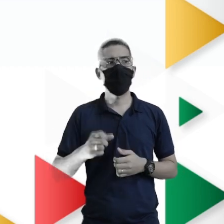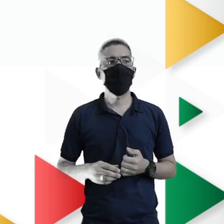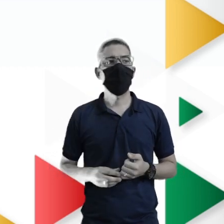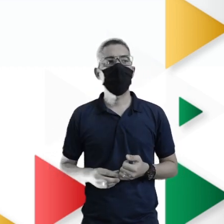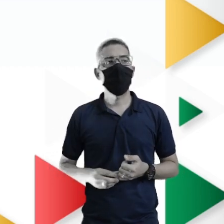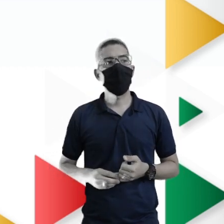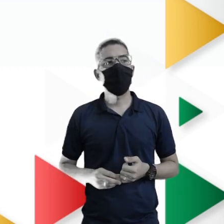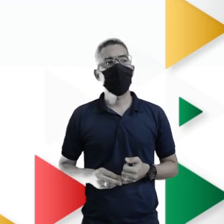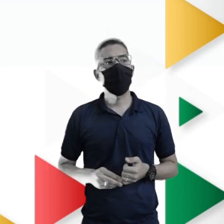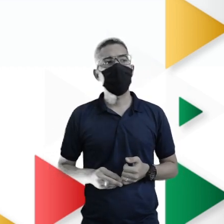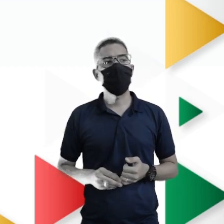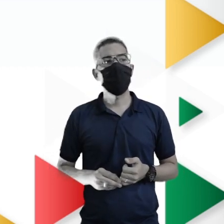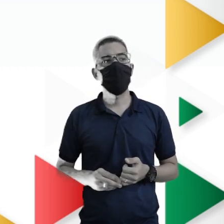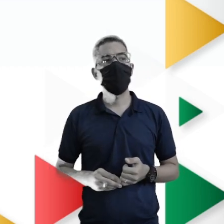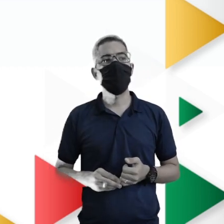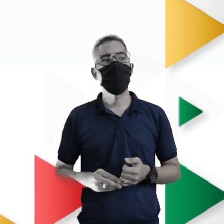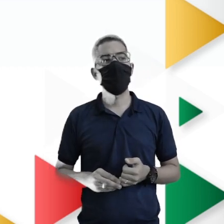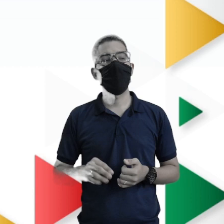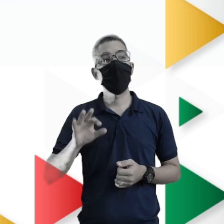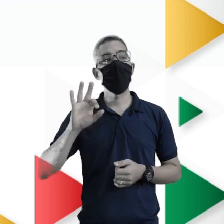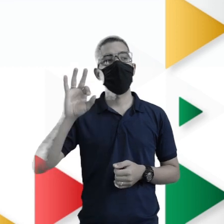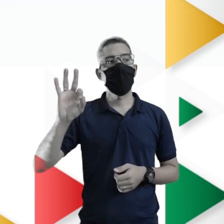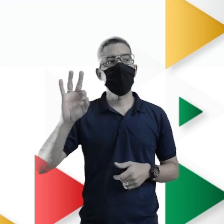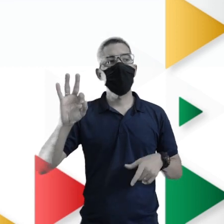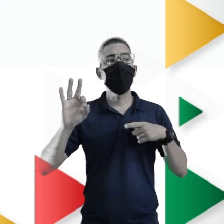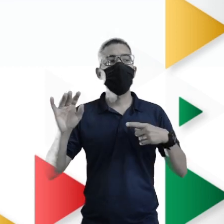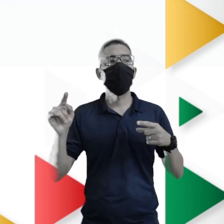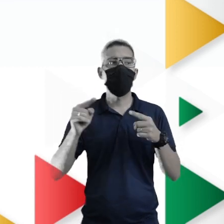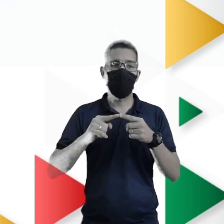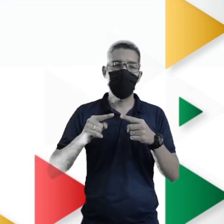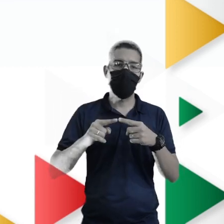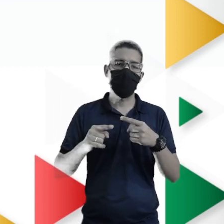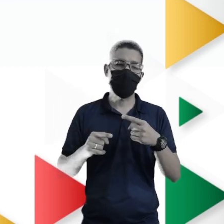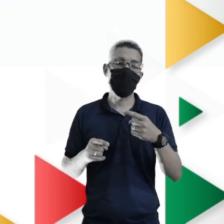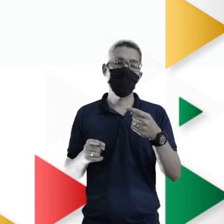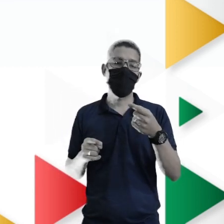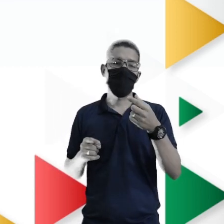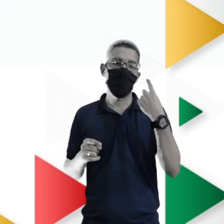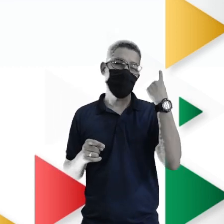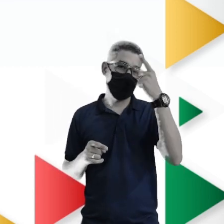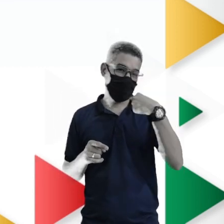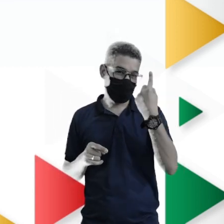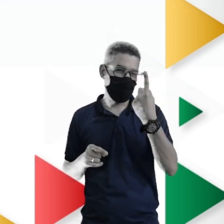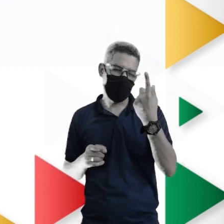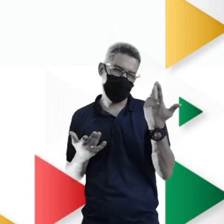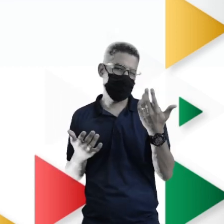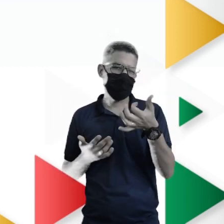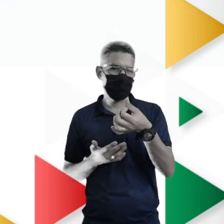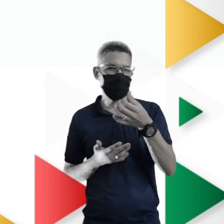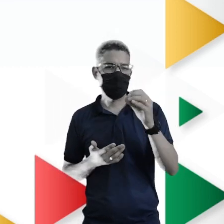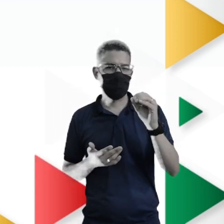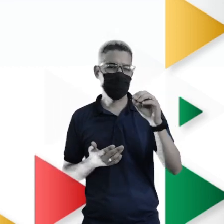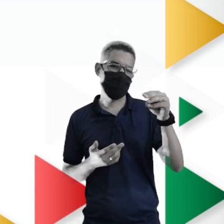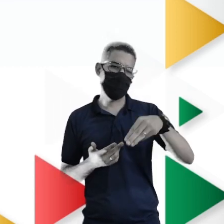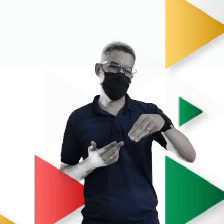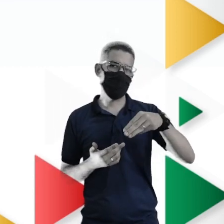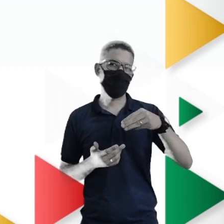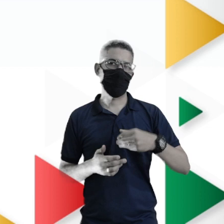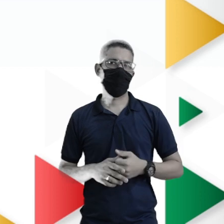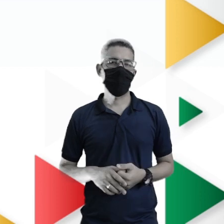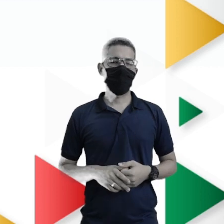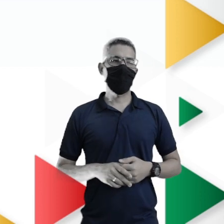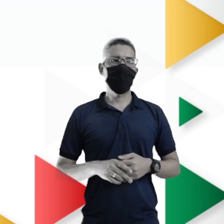então? O grau corresponde a 60 minutos, aí essa relação, tá? 1 grau igual a 60 minutos,